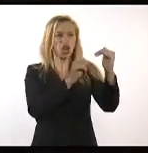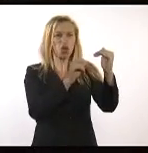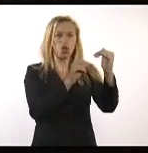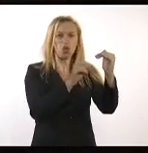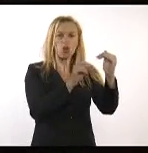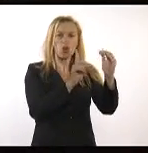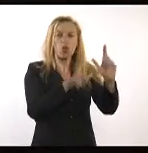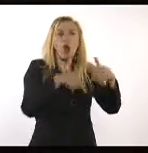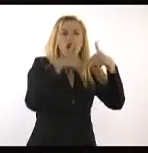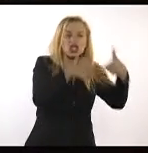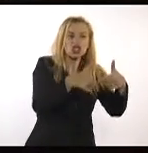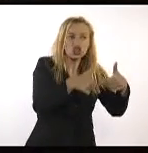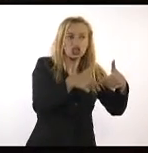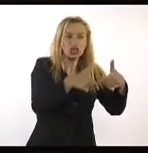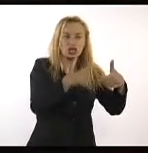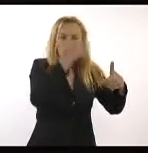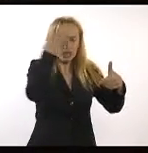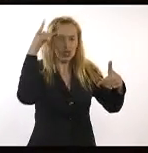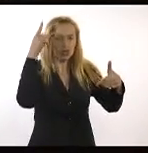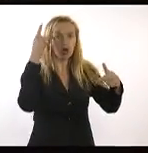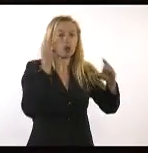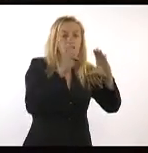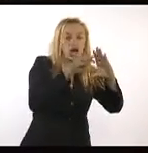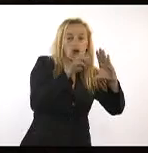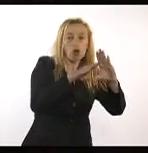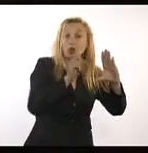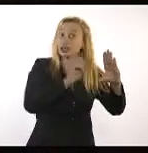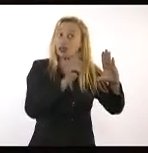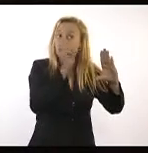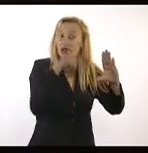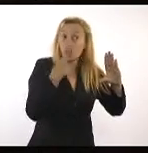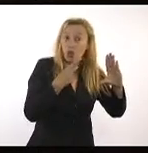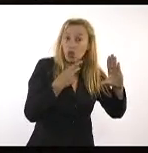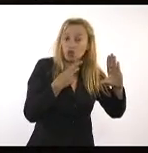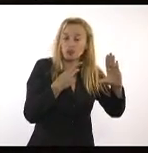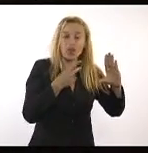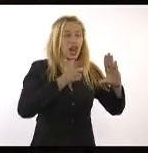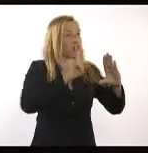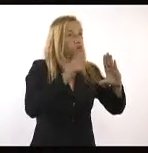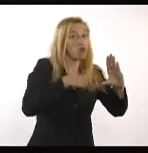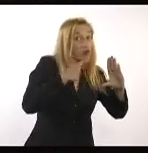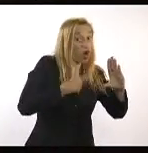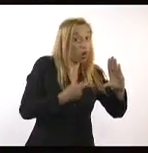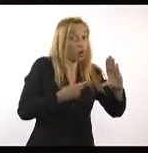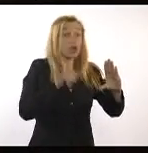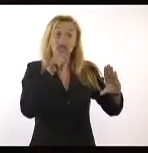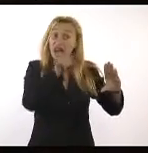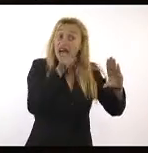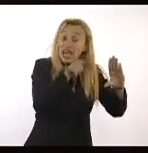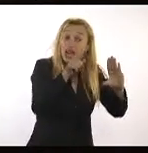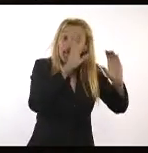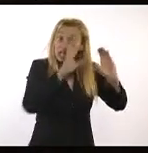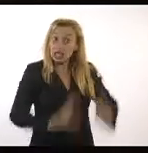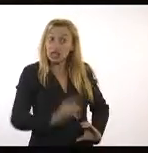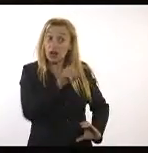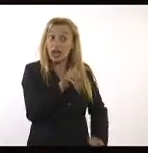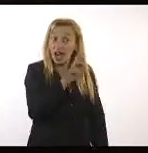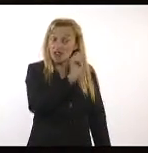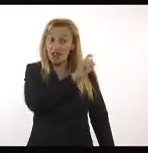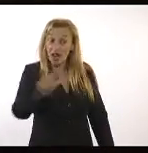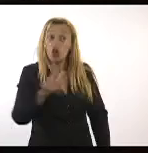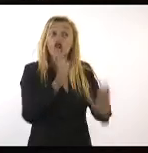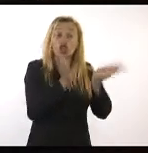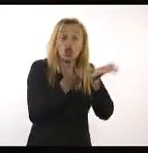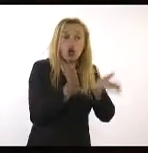ato escabroso porque a globo ela não disse ela não disse que aquele cidadão rafael